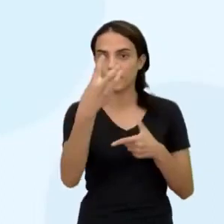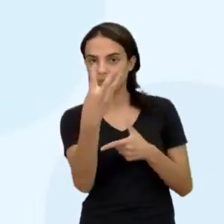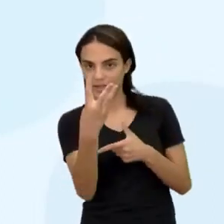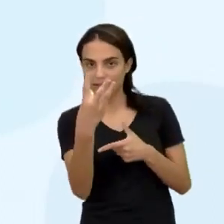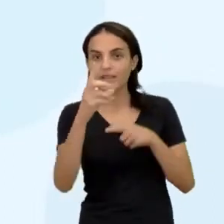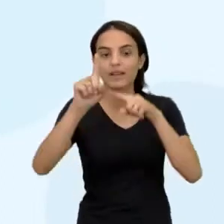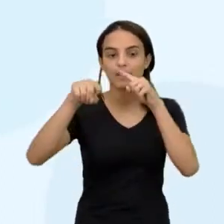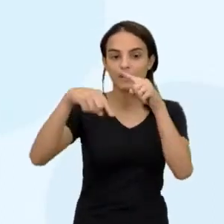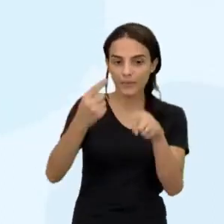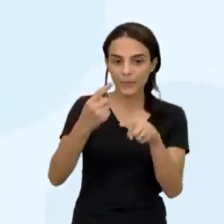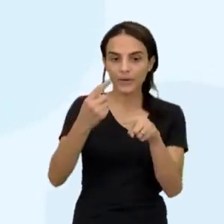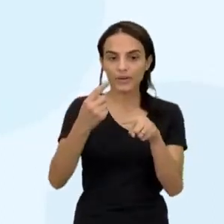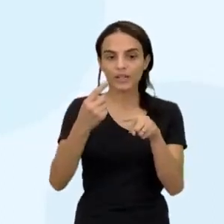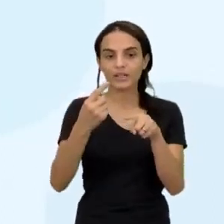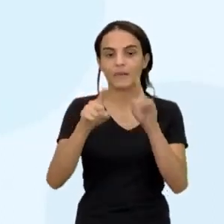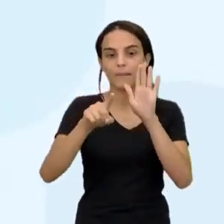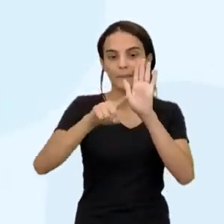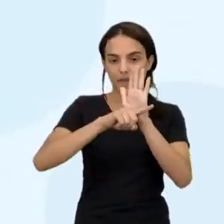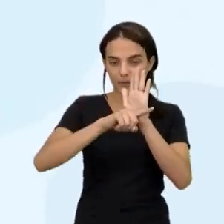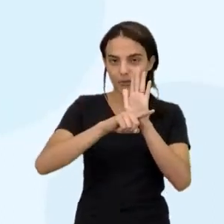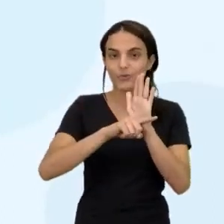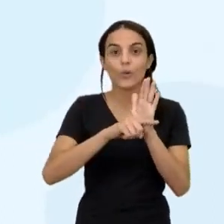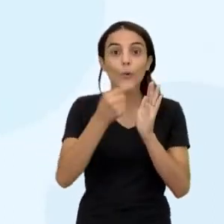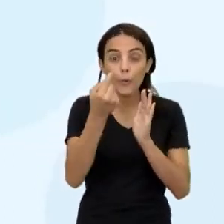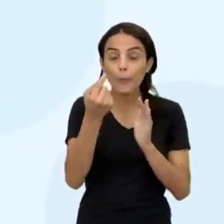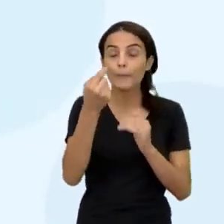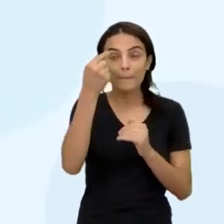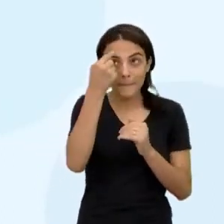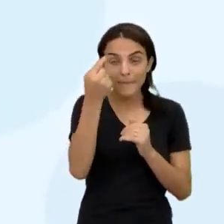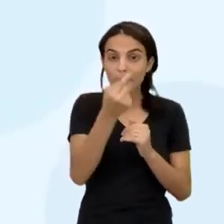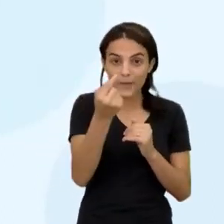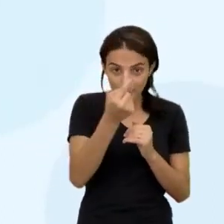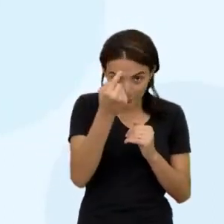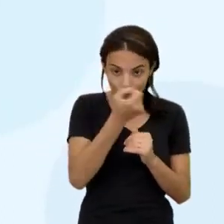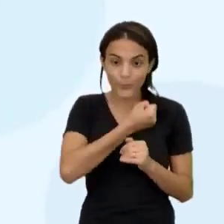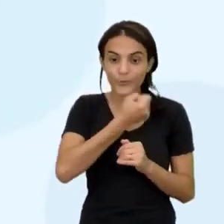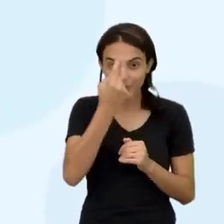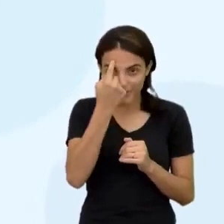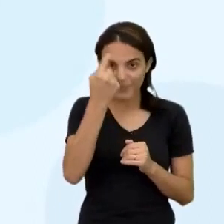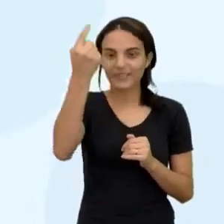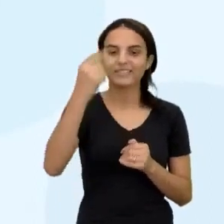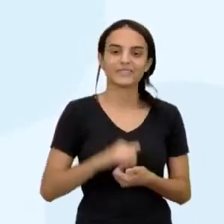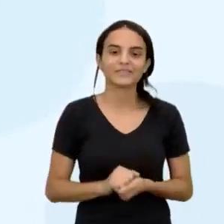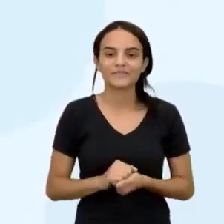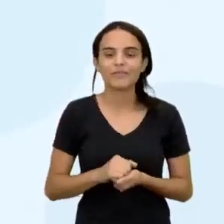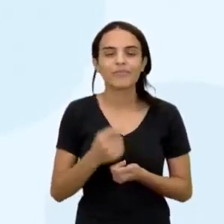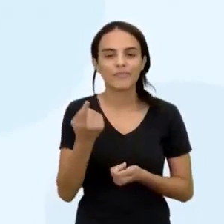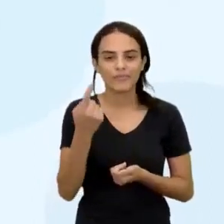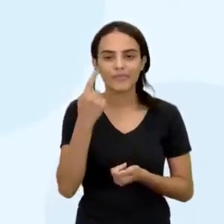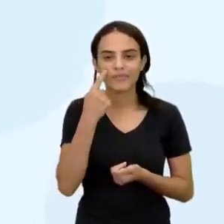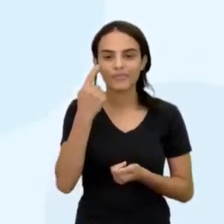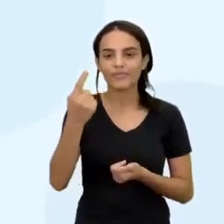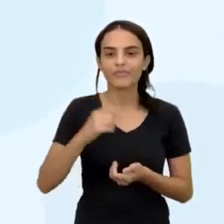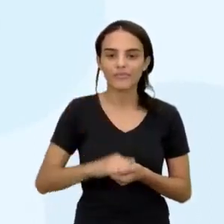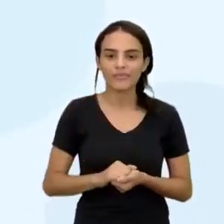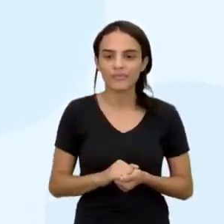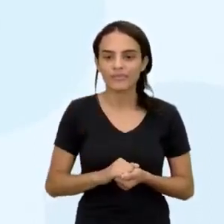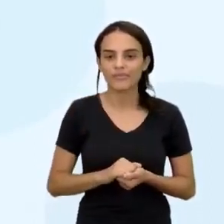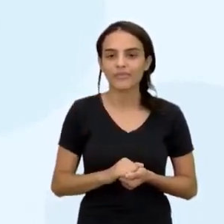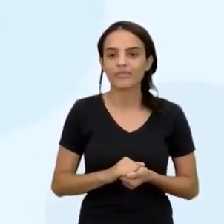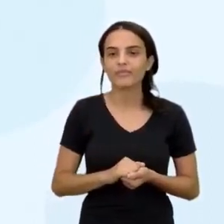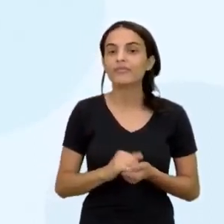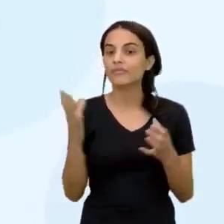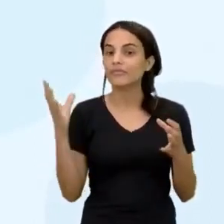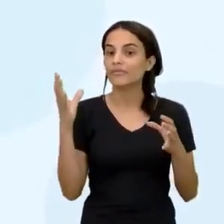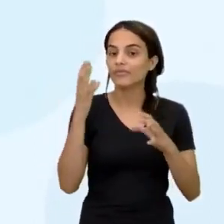subtraia o primeiro número que você pensou. E aí eu vou descobrir, ó, este número que você, essa conta que